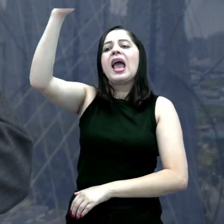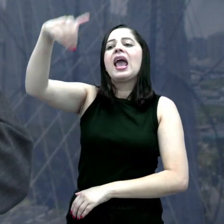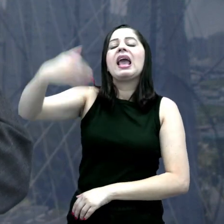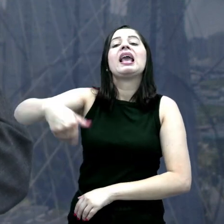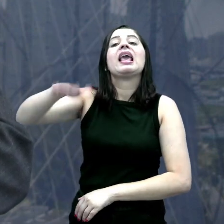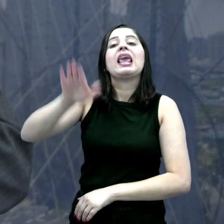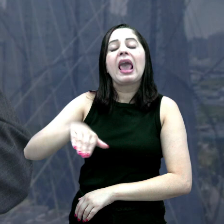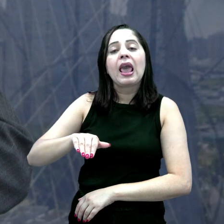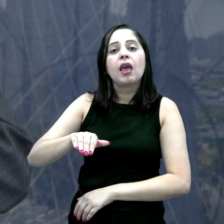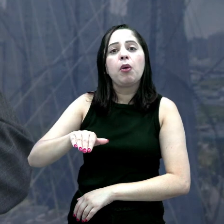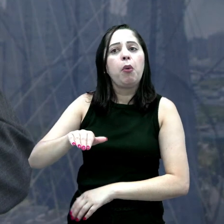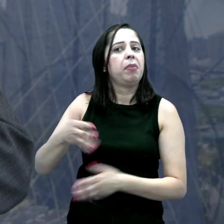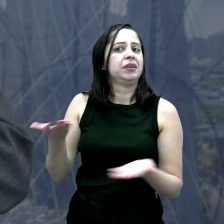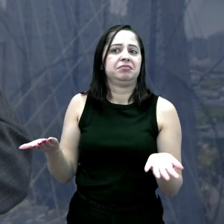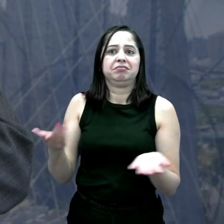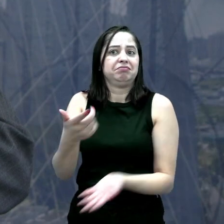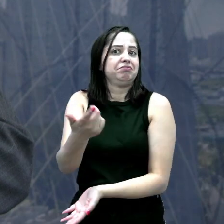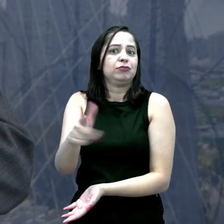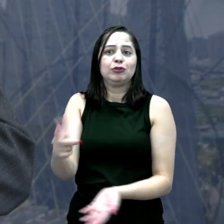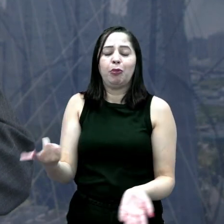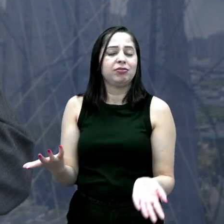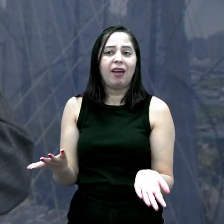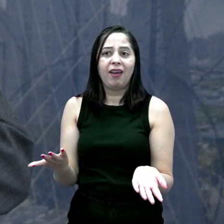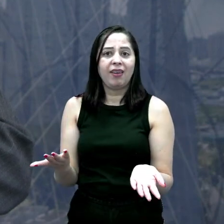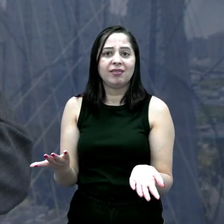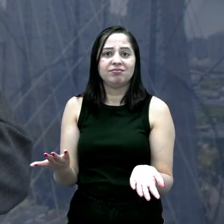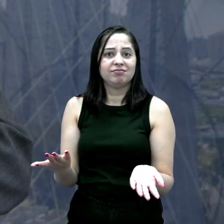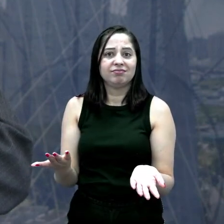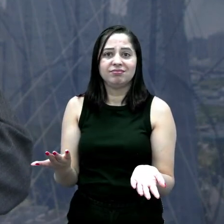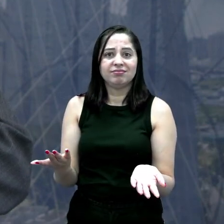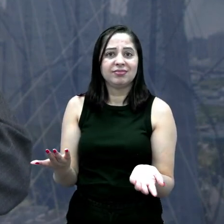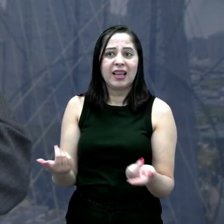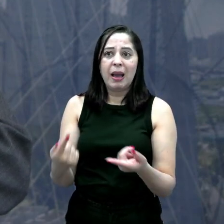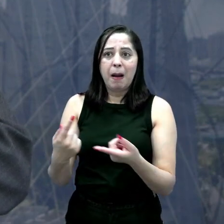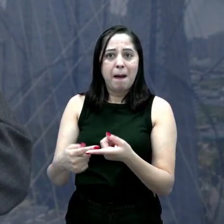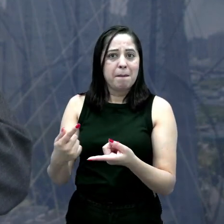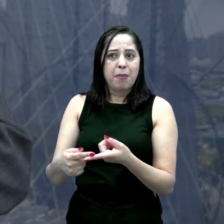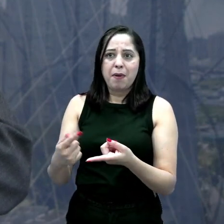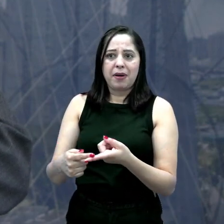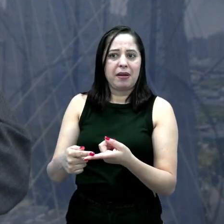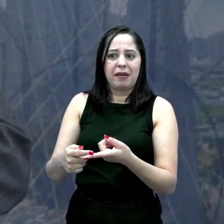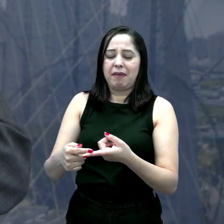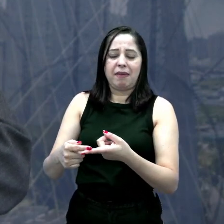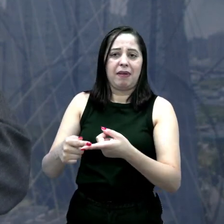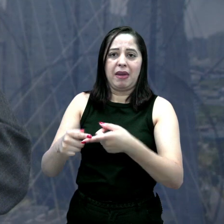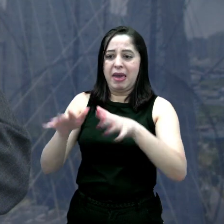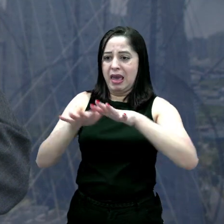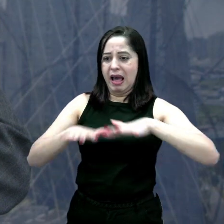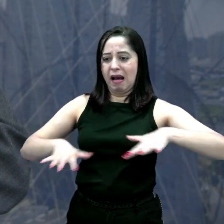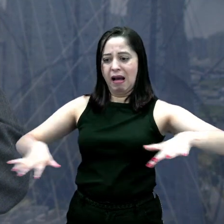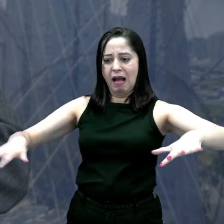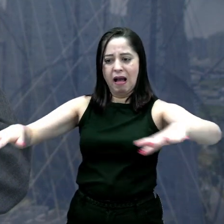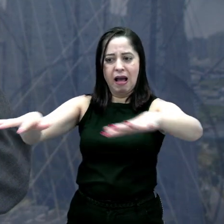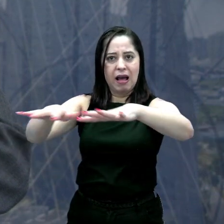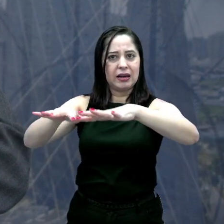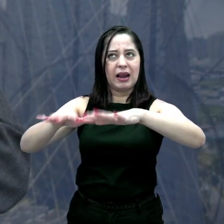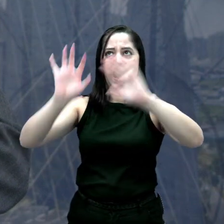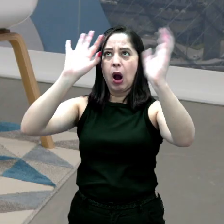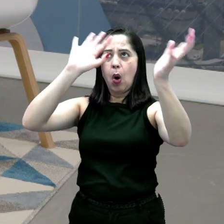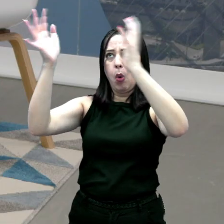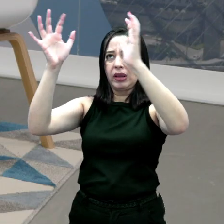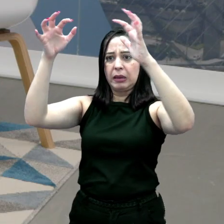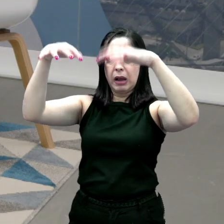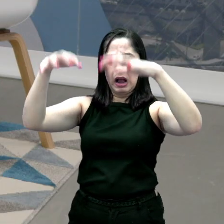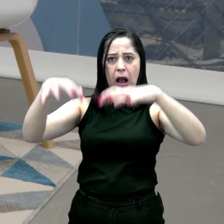de erros e ocupações urbanas descontroladas por um